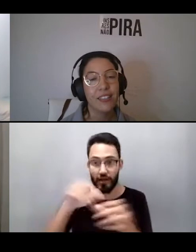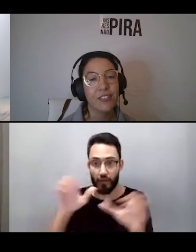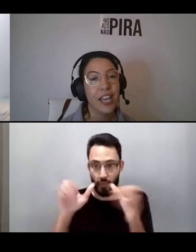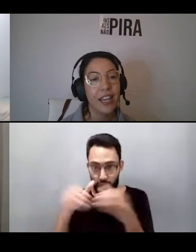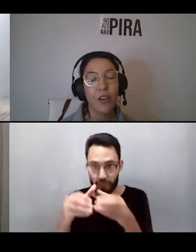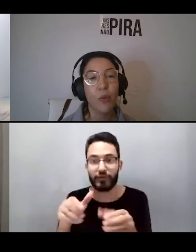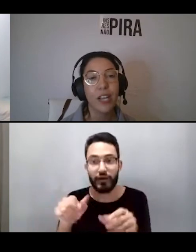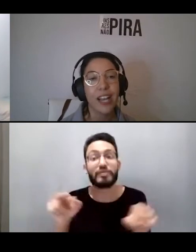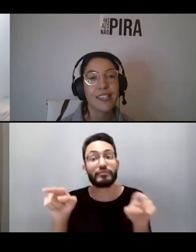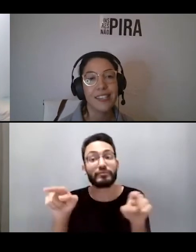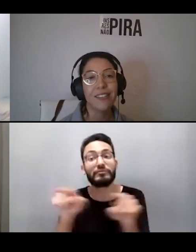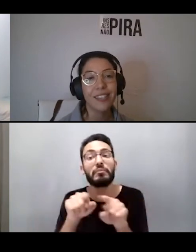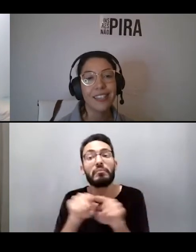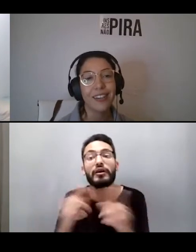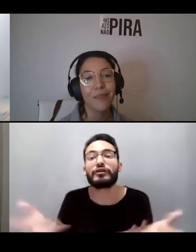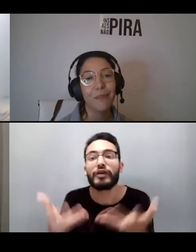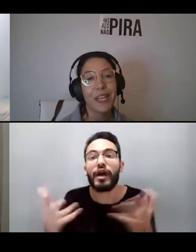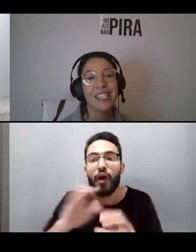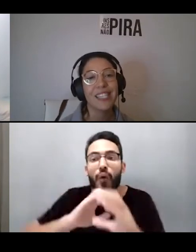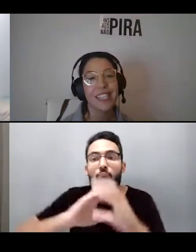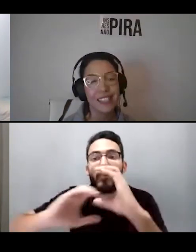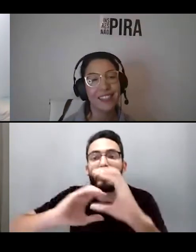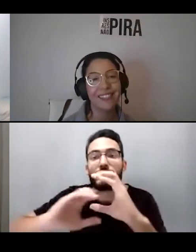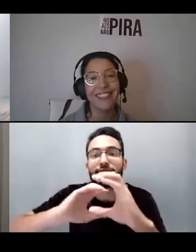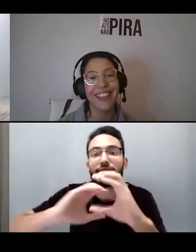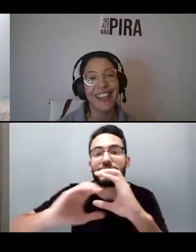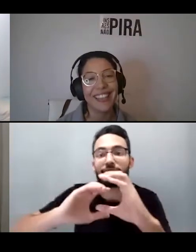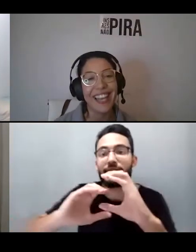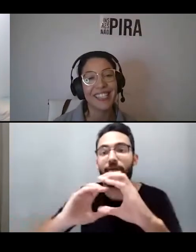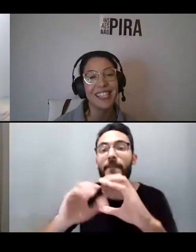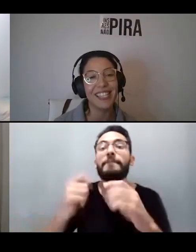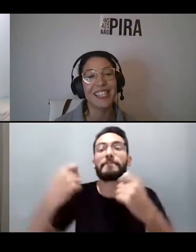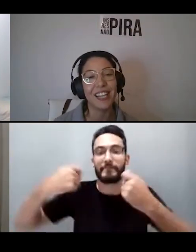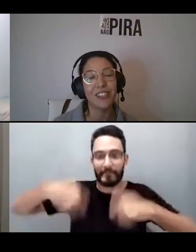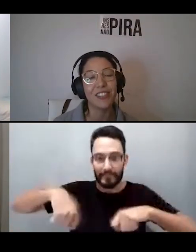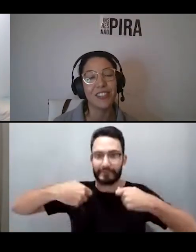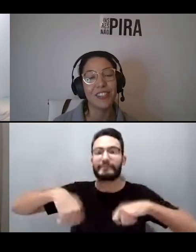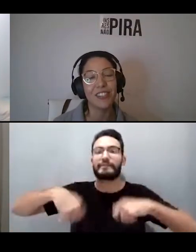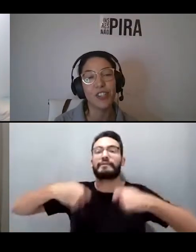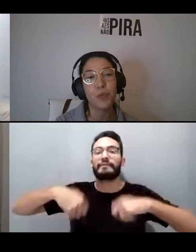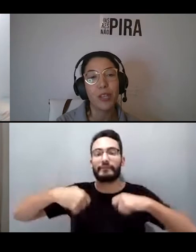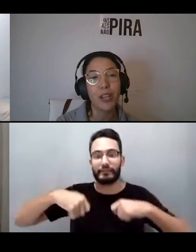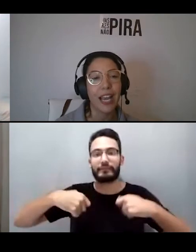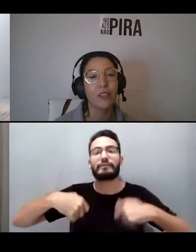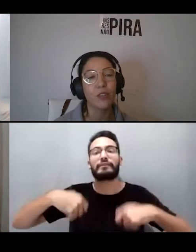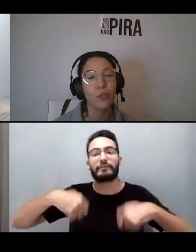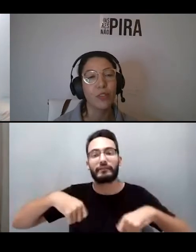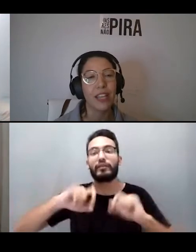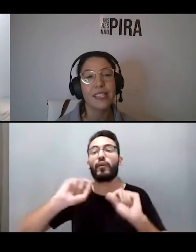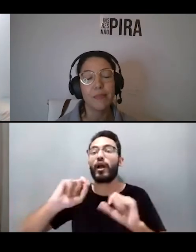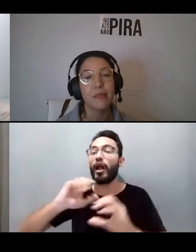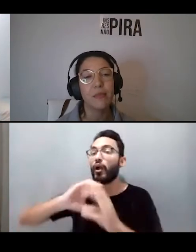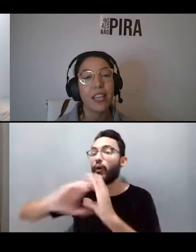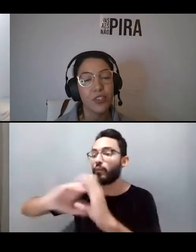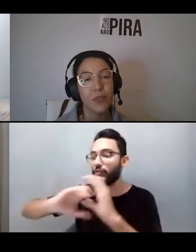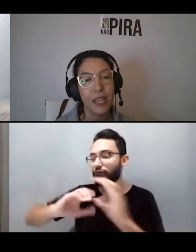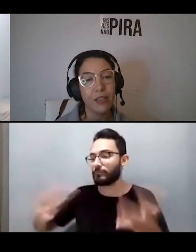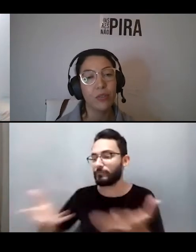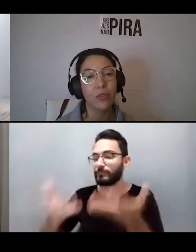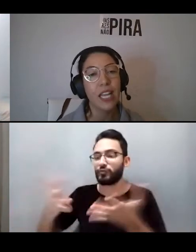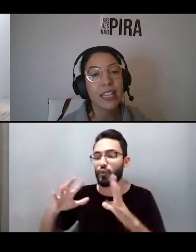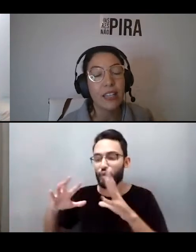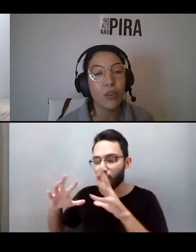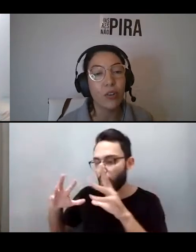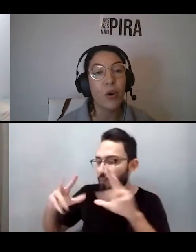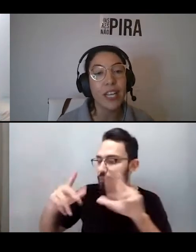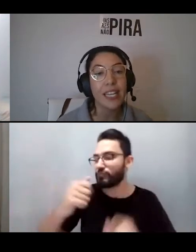ela gera comunicação, então precisa tem essa necessidade da gente poder comunicar e todo mundo ter esse mesmo